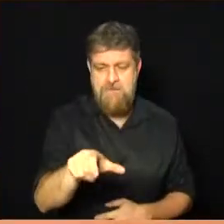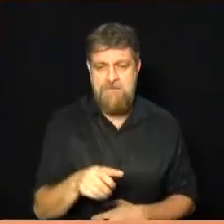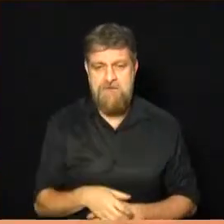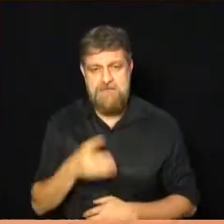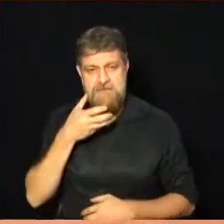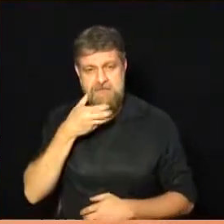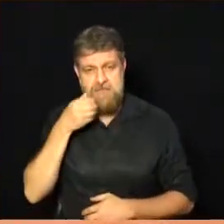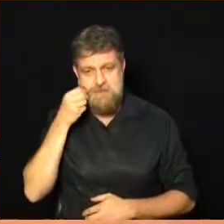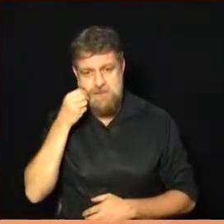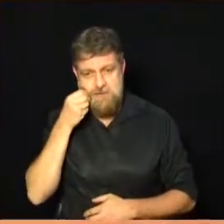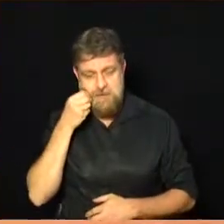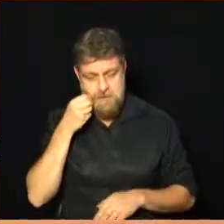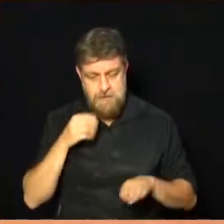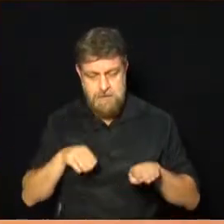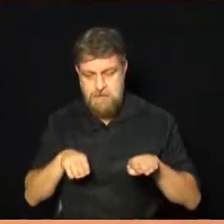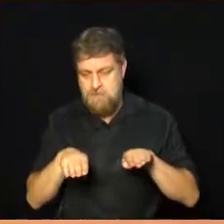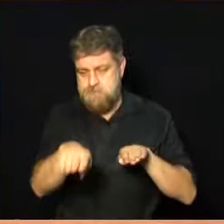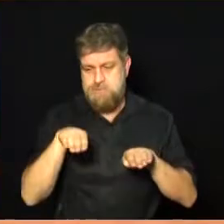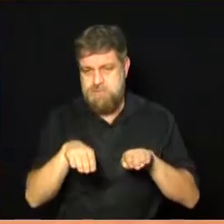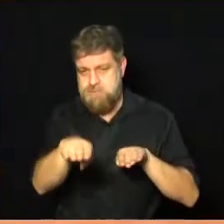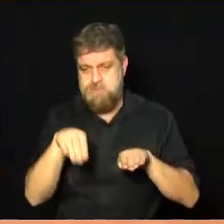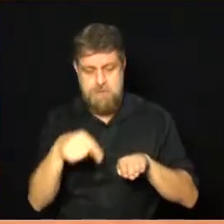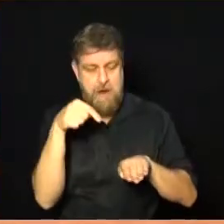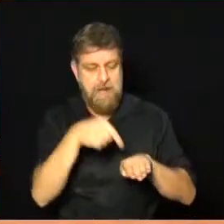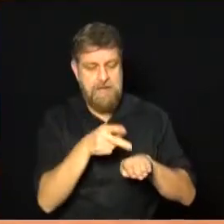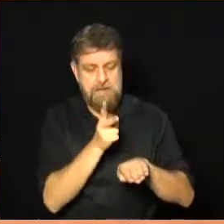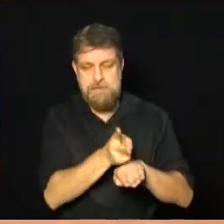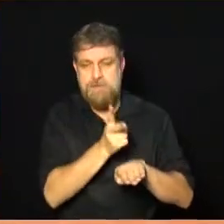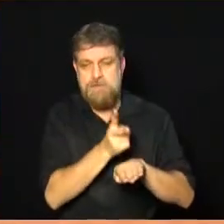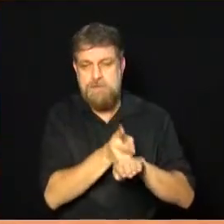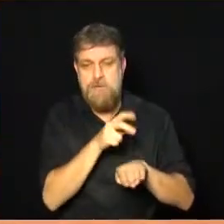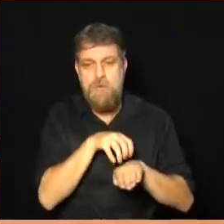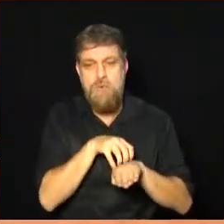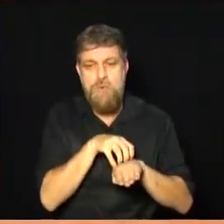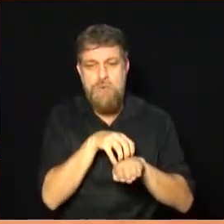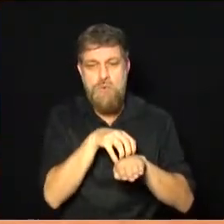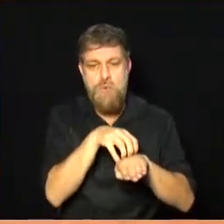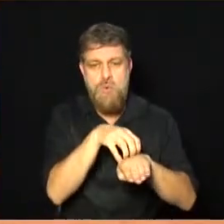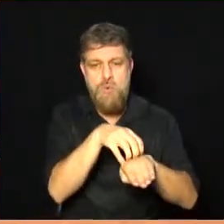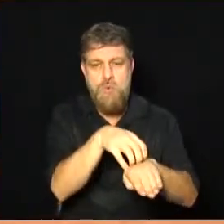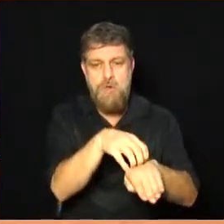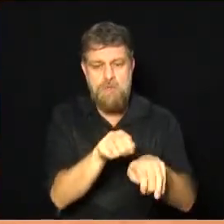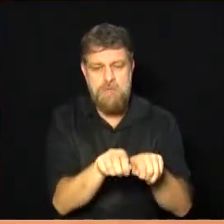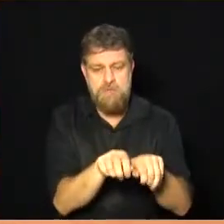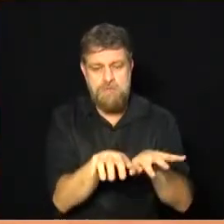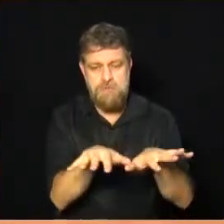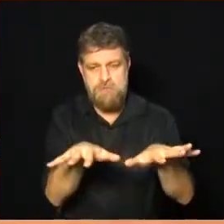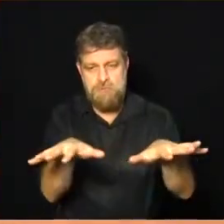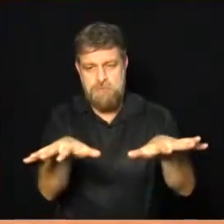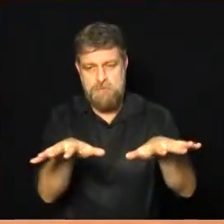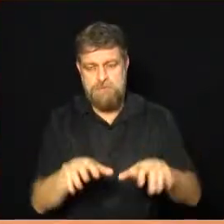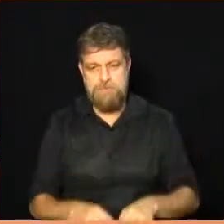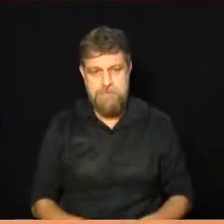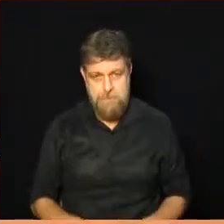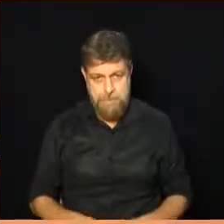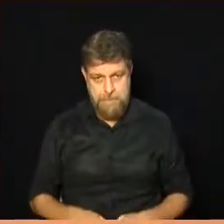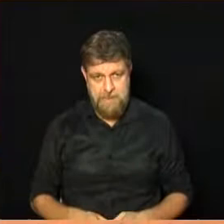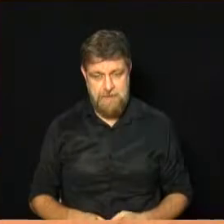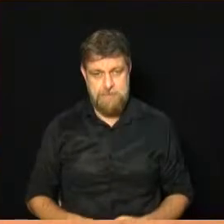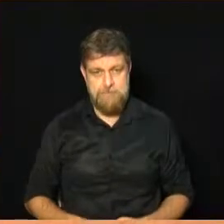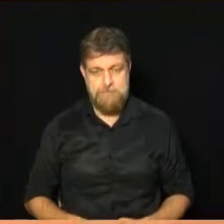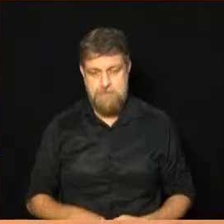do trânsito comum, mais integradas às linhas convencionais alimentadoras.